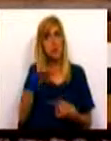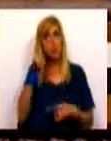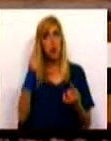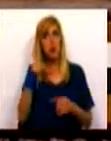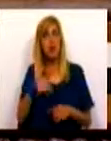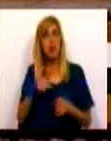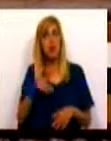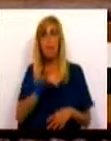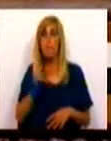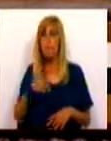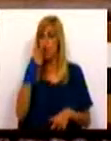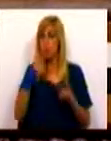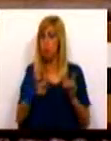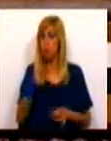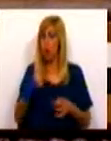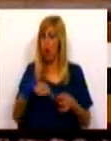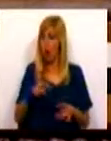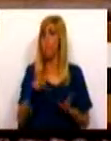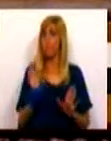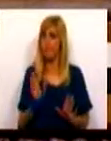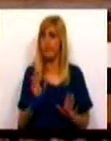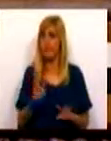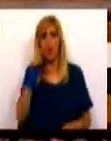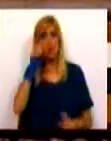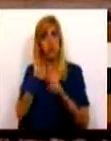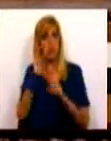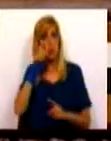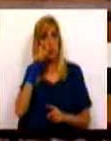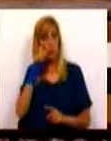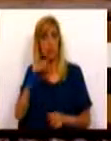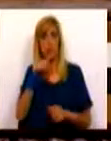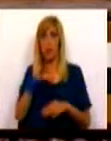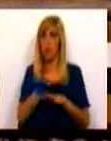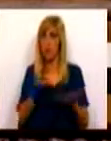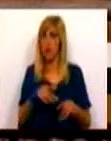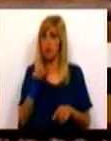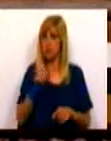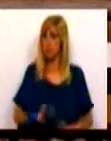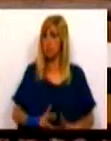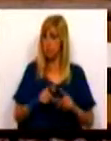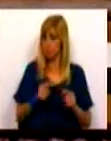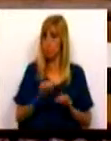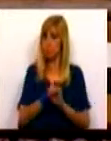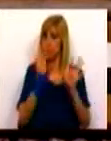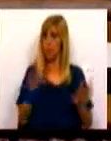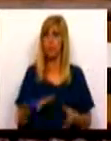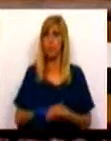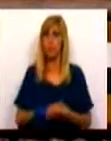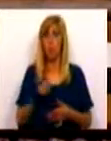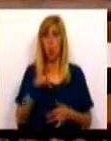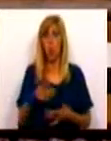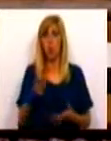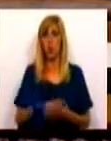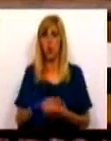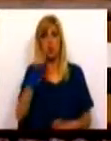dia milhões de banhistas. As exigências com a segurança nas praias também evoluíram naturalmente. E hoje há